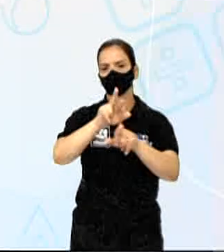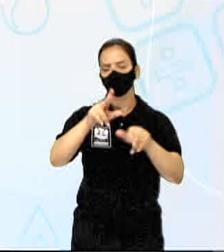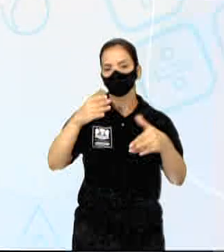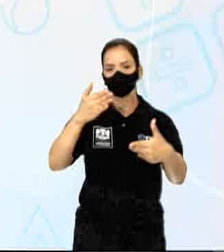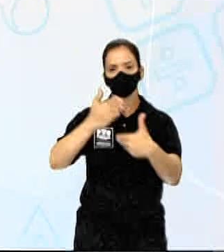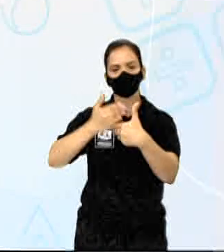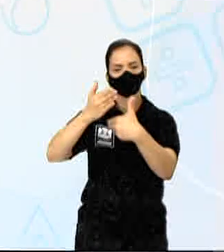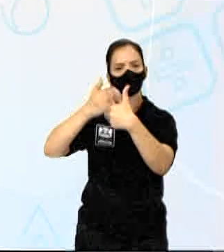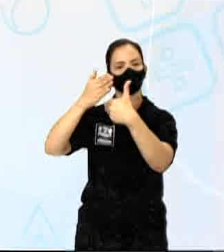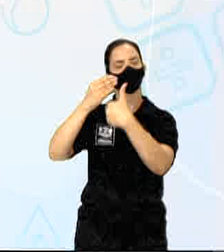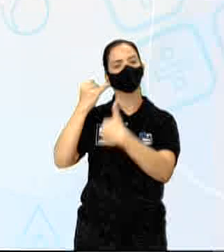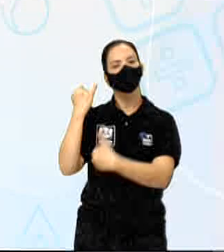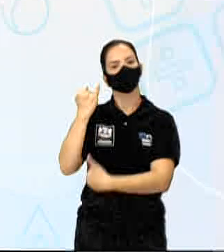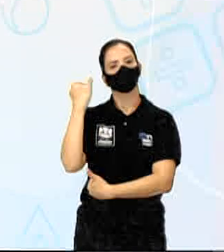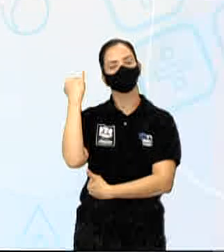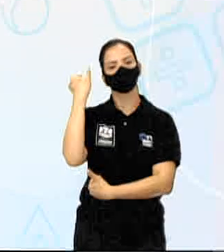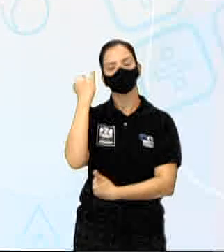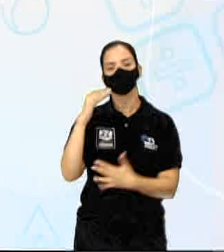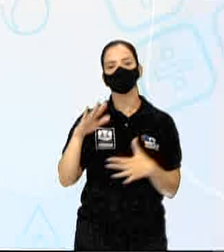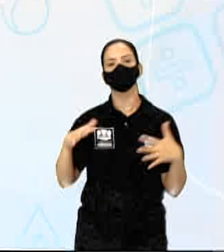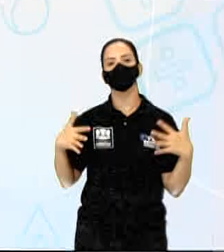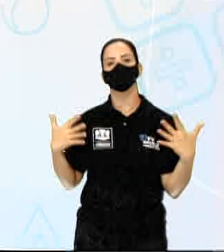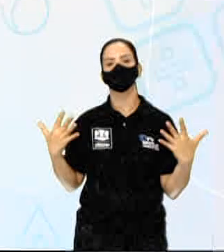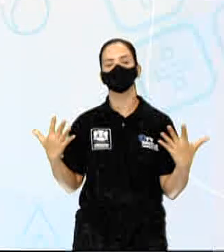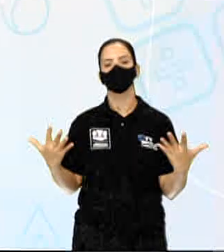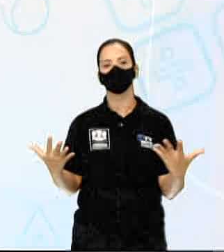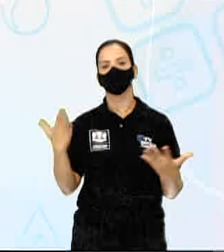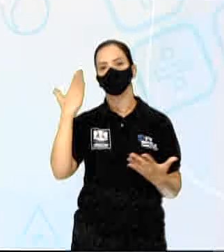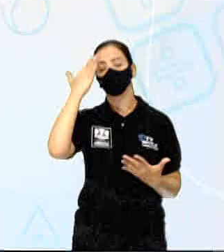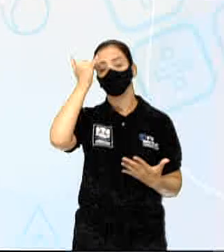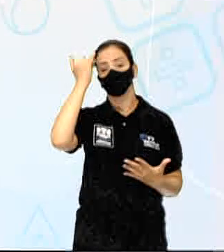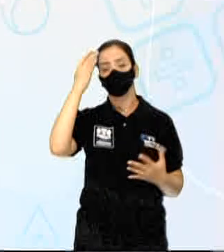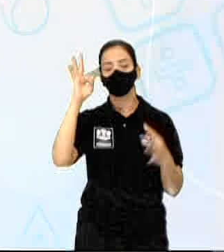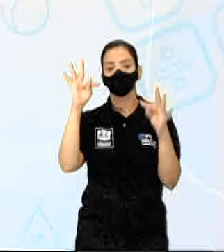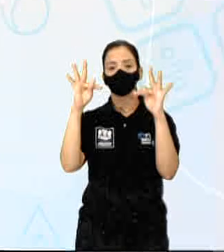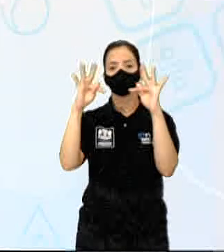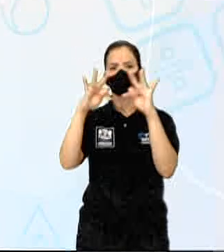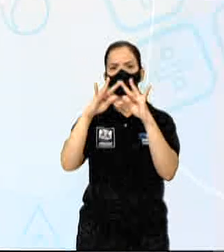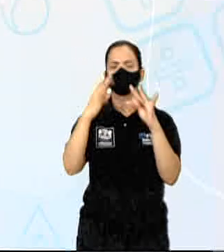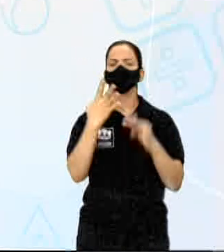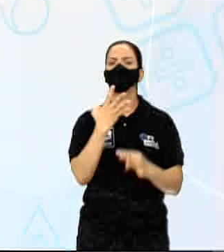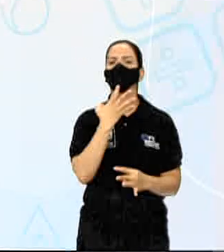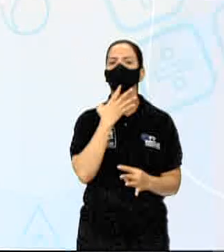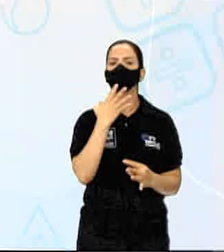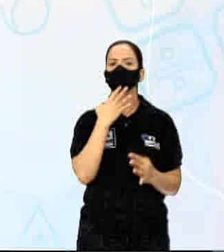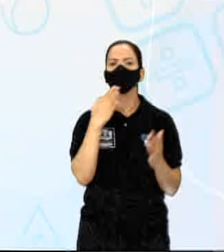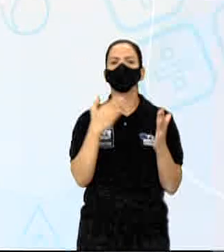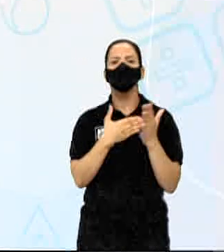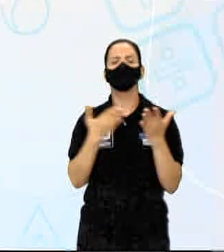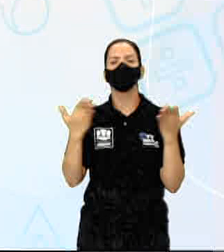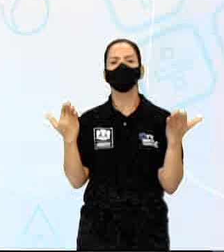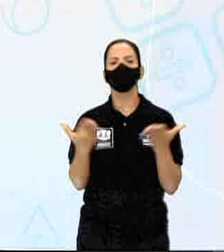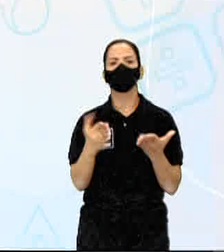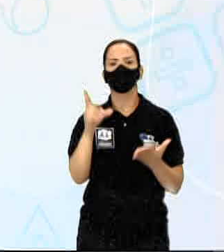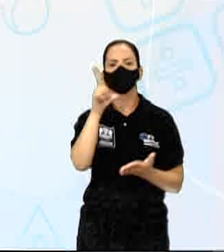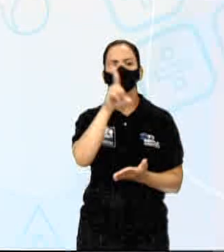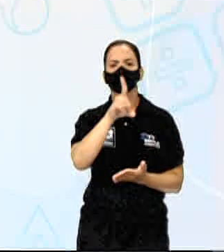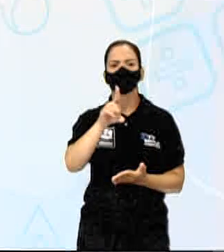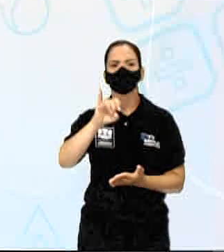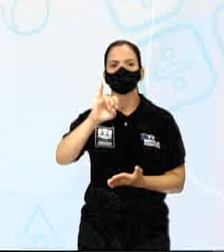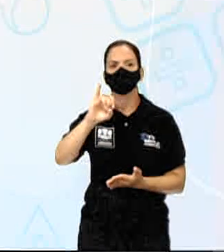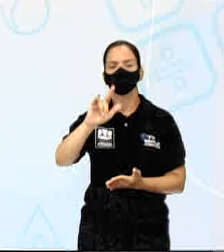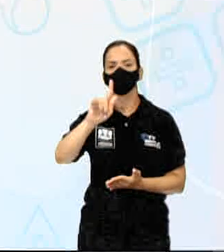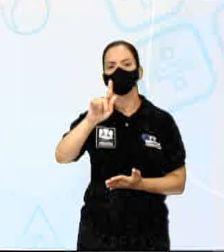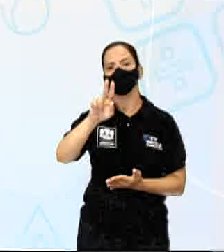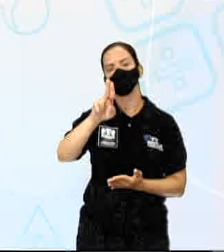construções bem importantes e dentre eles, famosos templos que são conhecidos até hoje como zigurates,